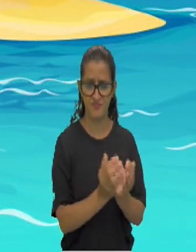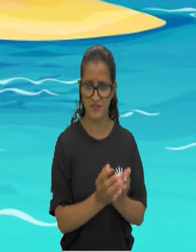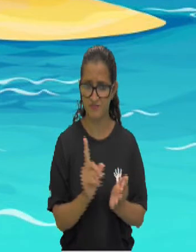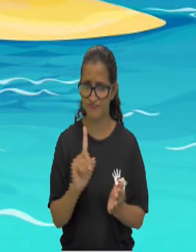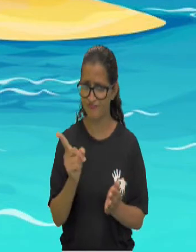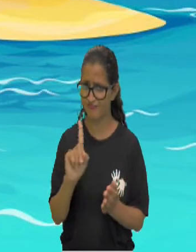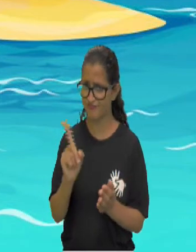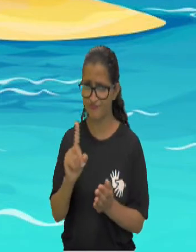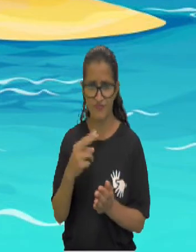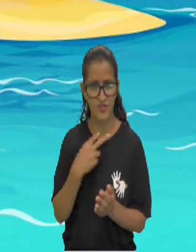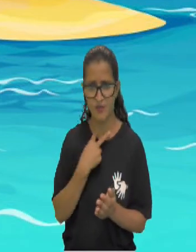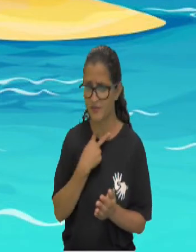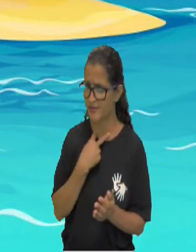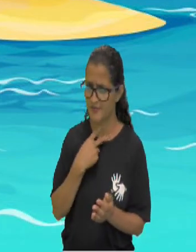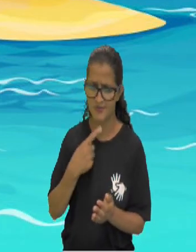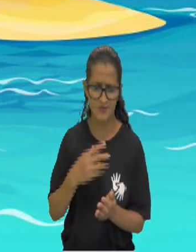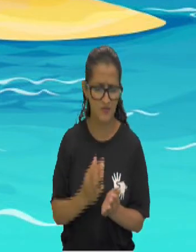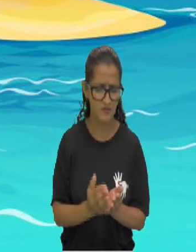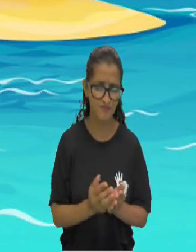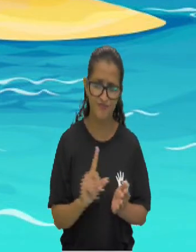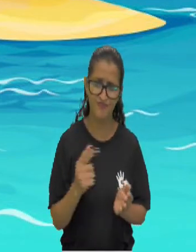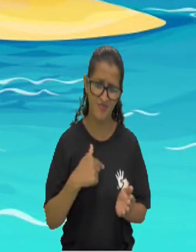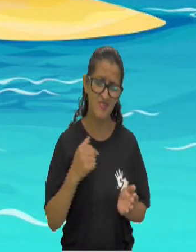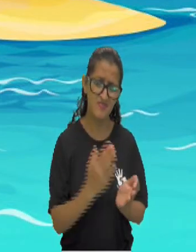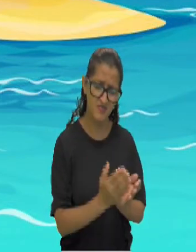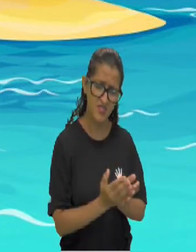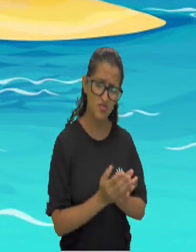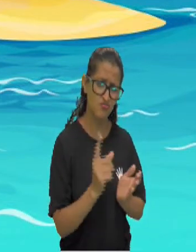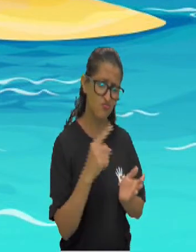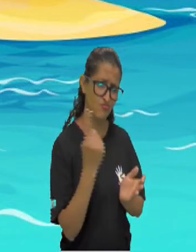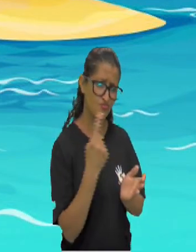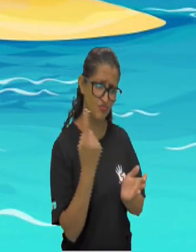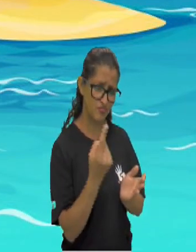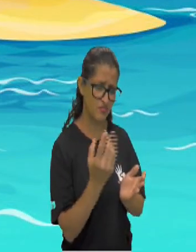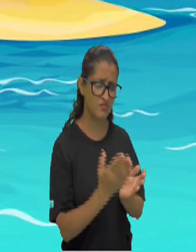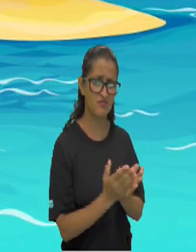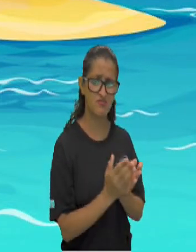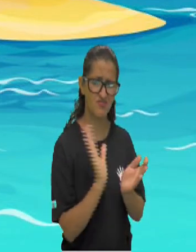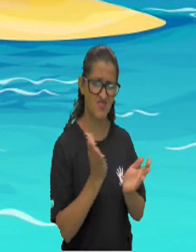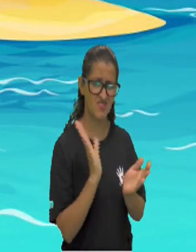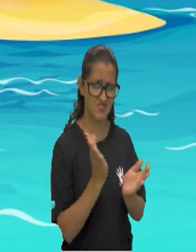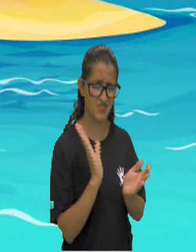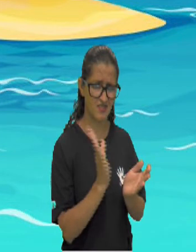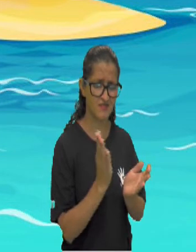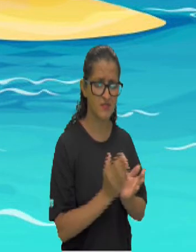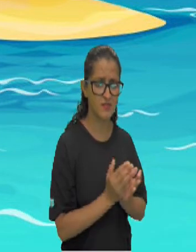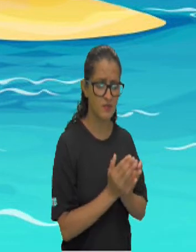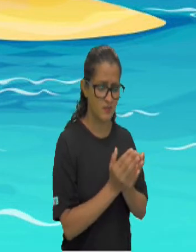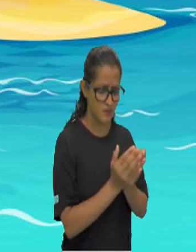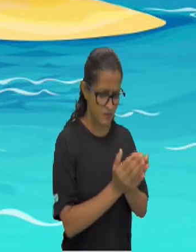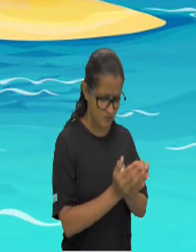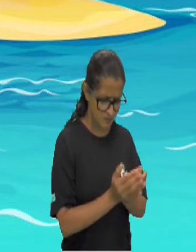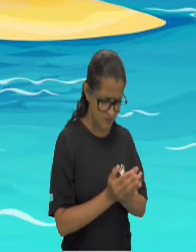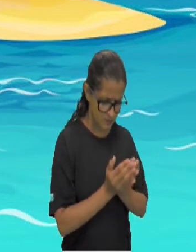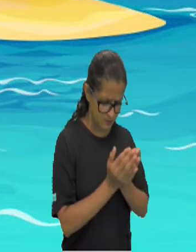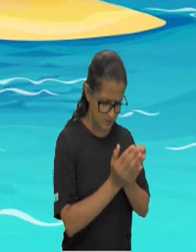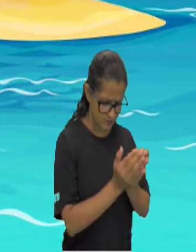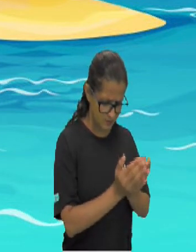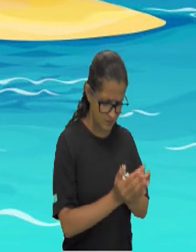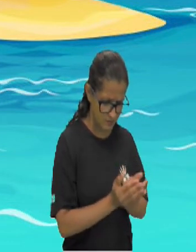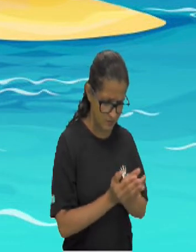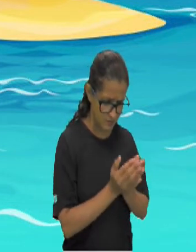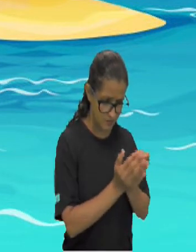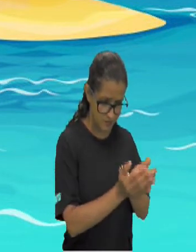muito triste, eu gosto de ficar sozinha, sinto muito amor. E seguiu navegando,